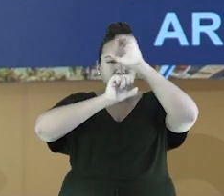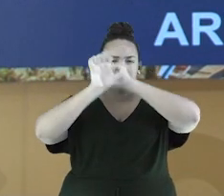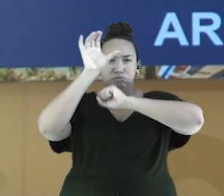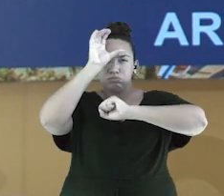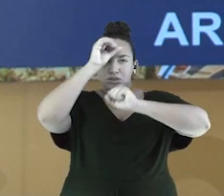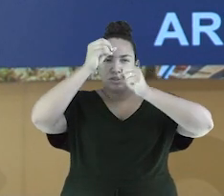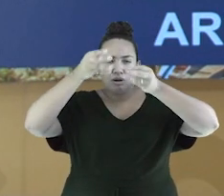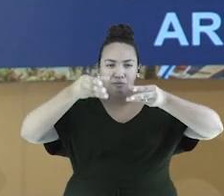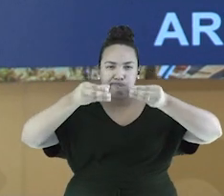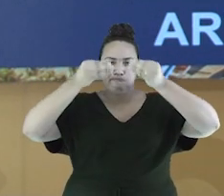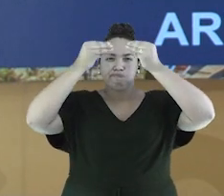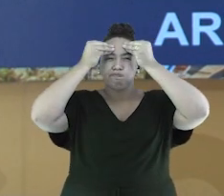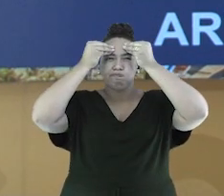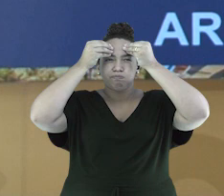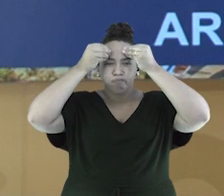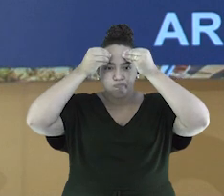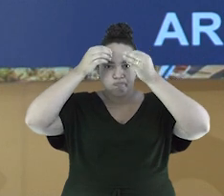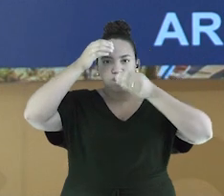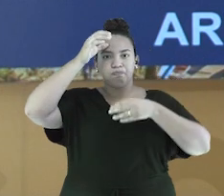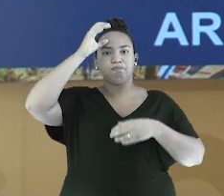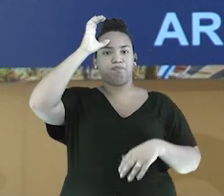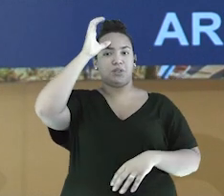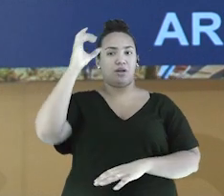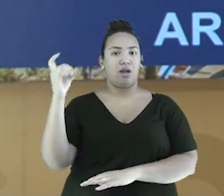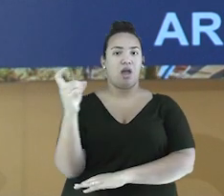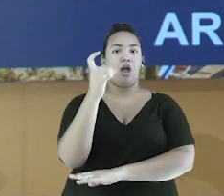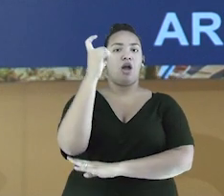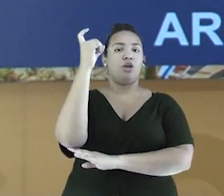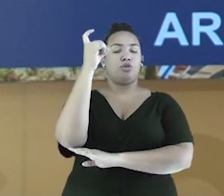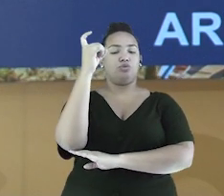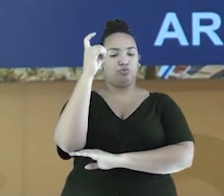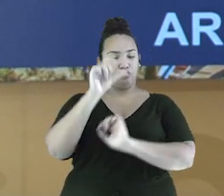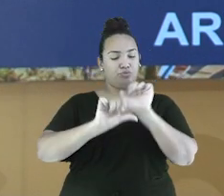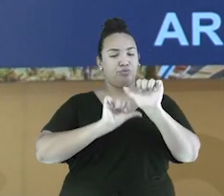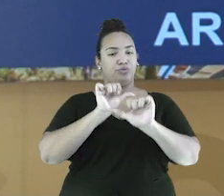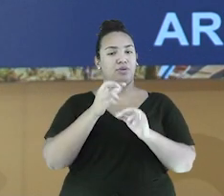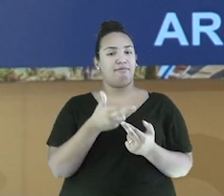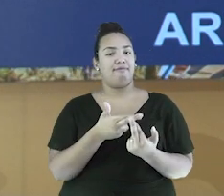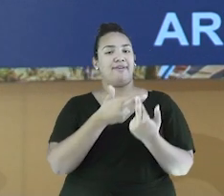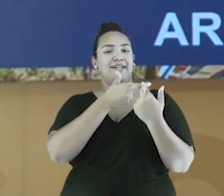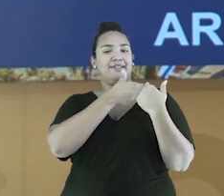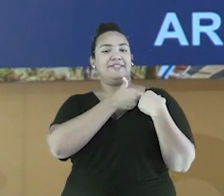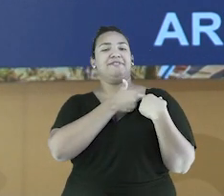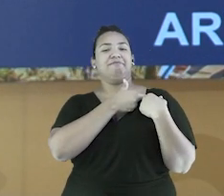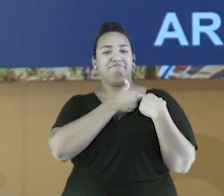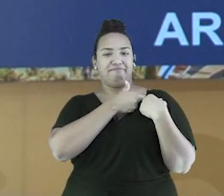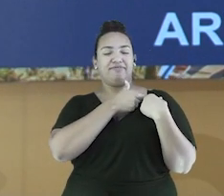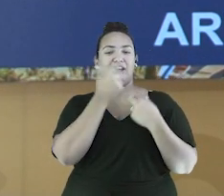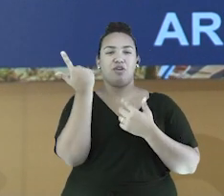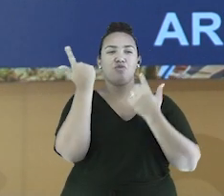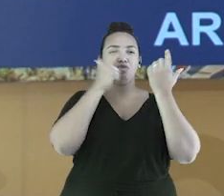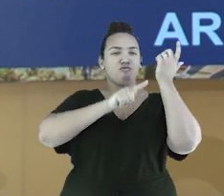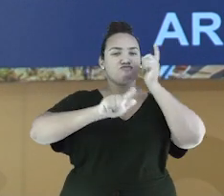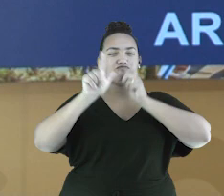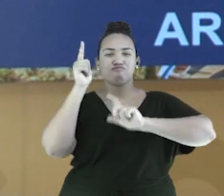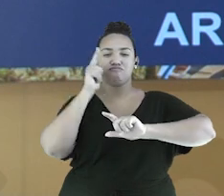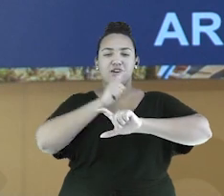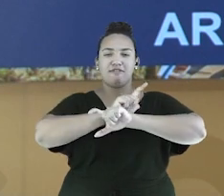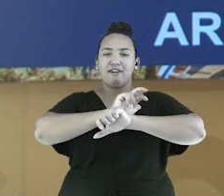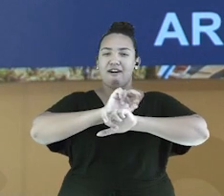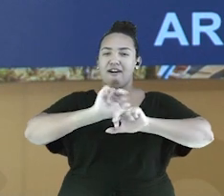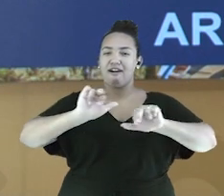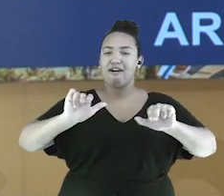informações necessárias e sermos adultos responsáveis e com condições de conquistar muitas coisas